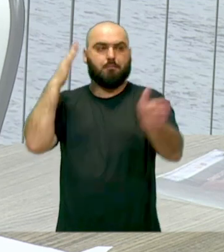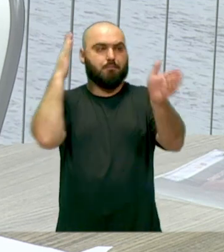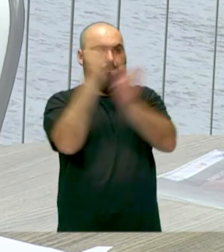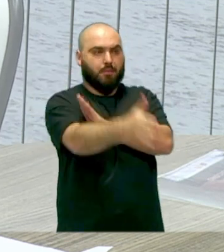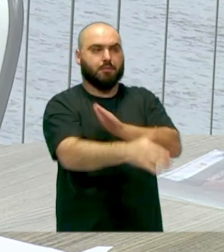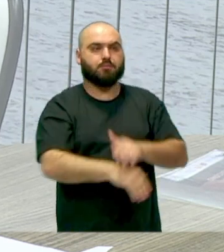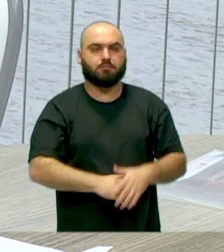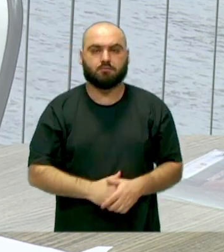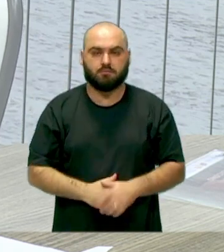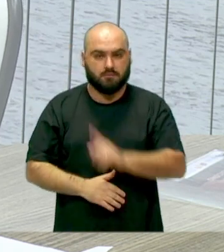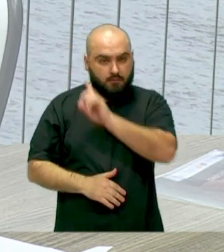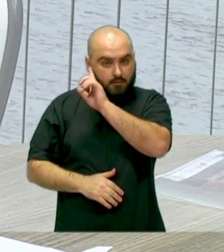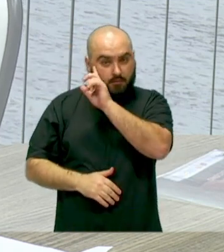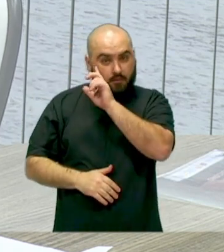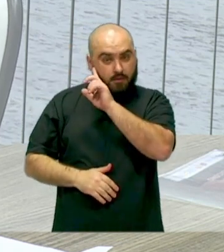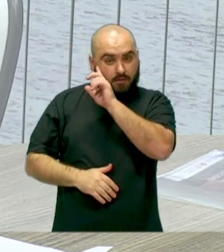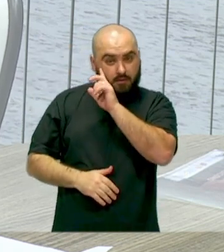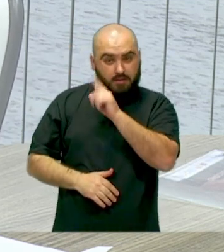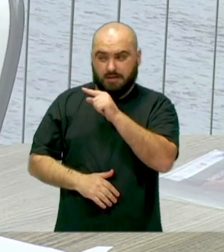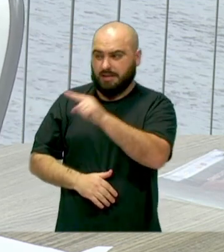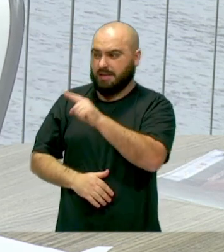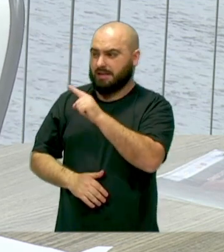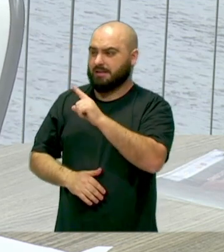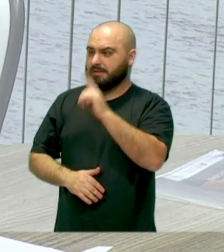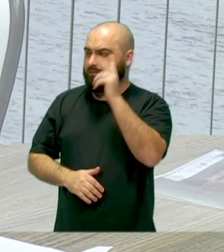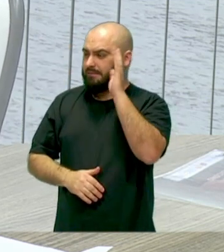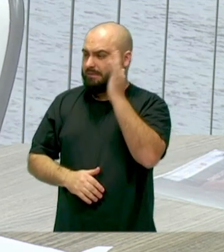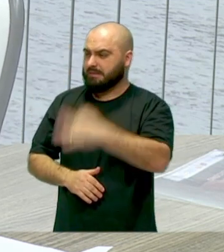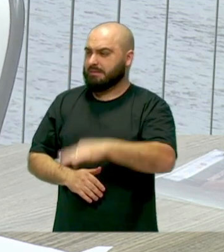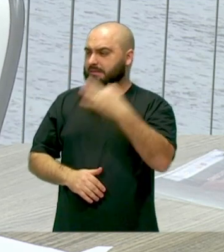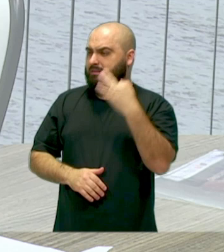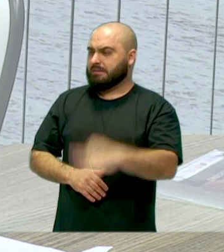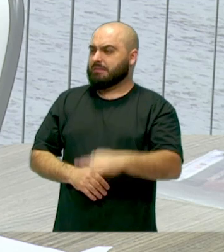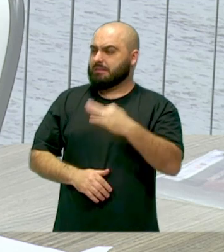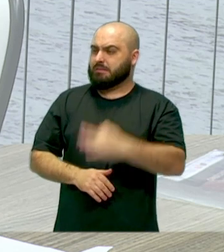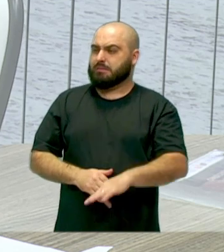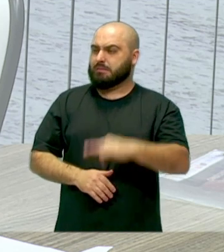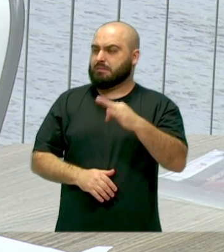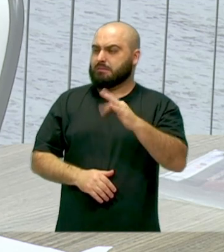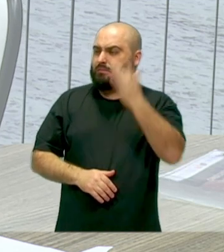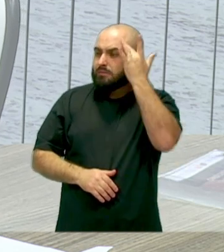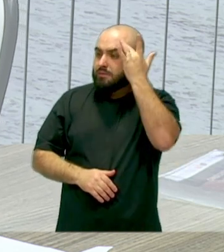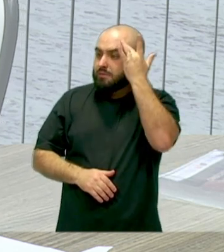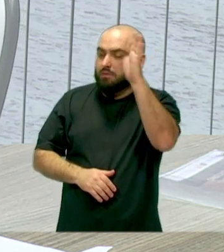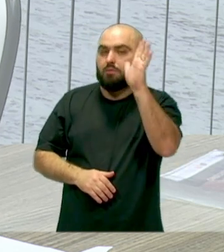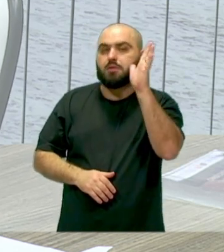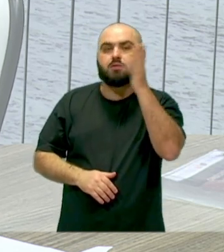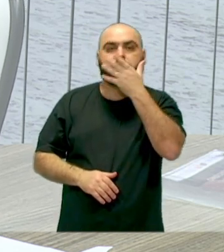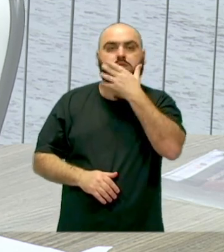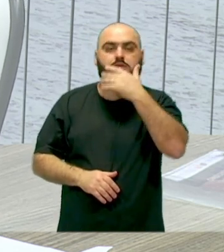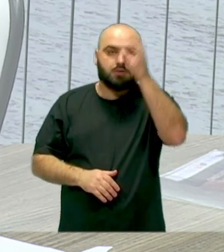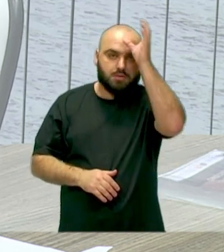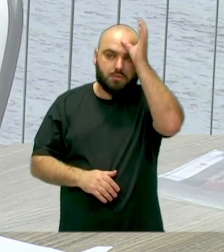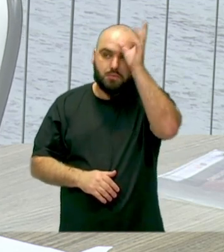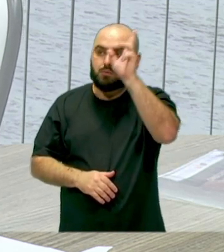assim como uma dor, que ela nunca mais soube daquele tio, nunca